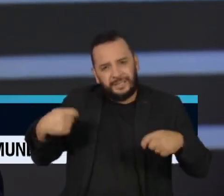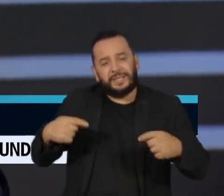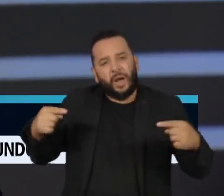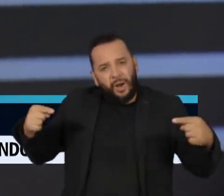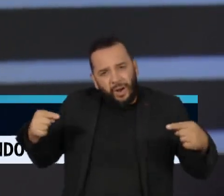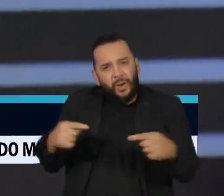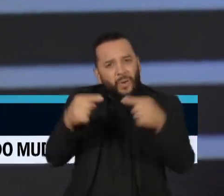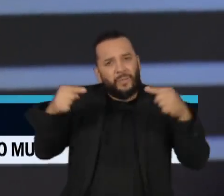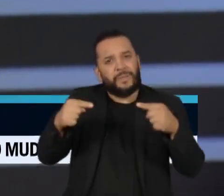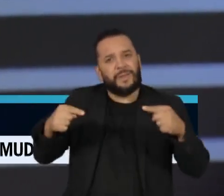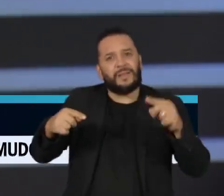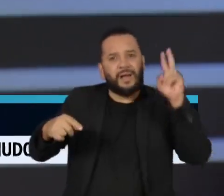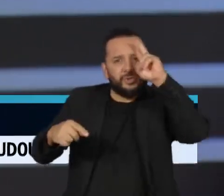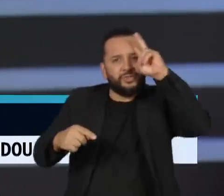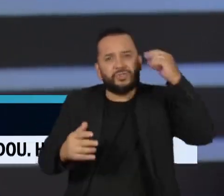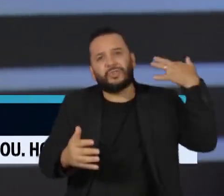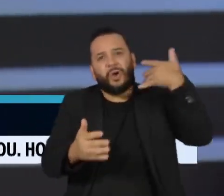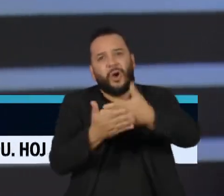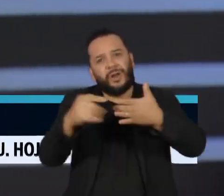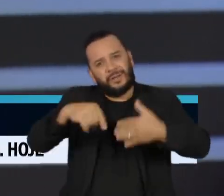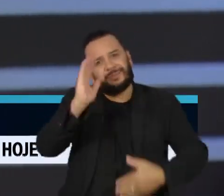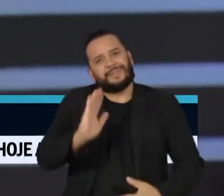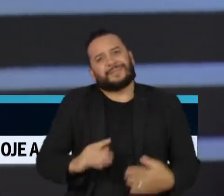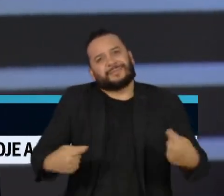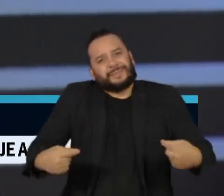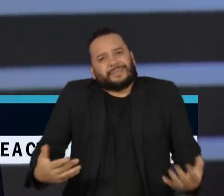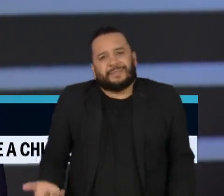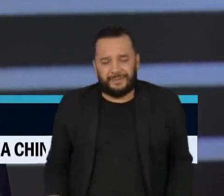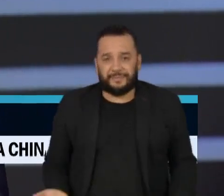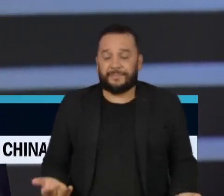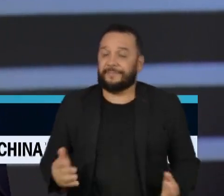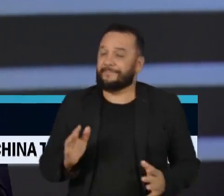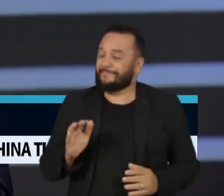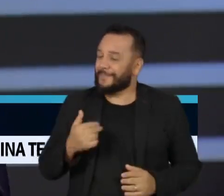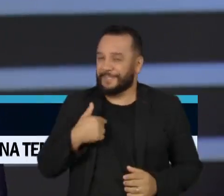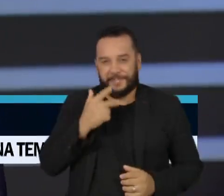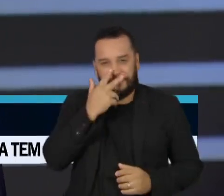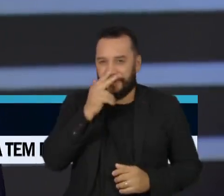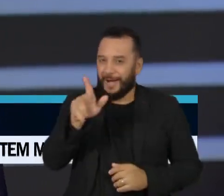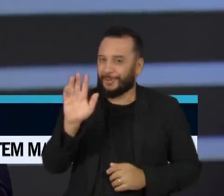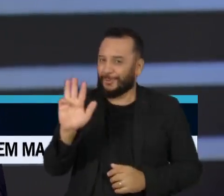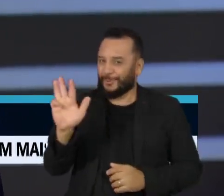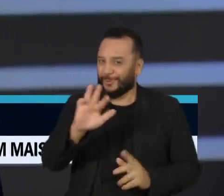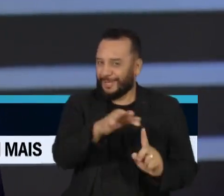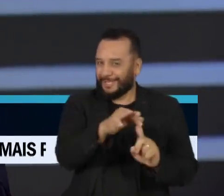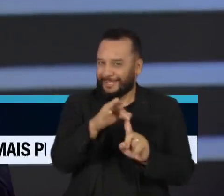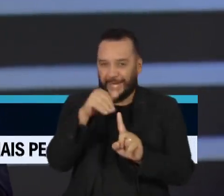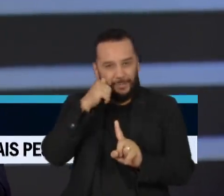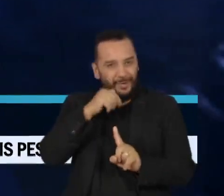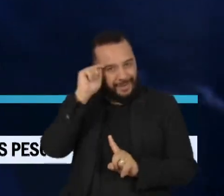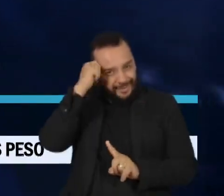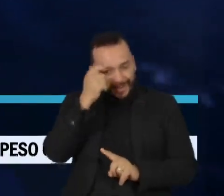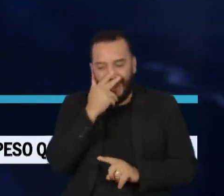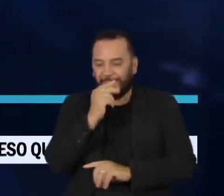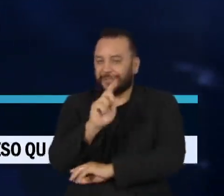né? Agora, eu acho que nessa primeira indicação, dificilmente isso ocorrerá, infelizmente.